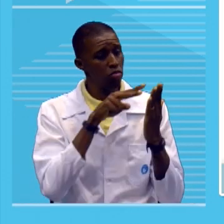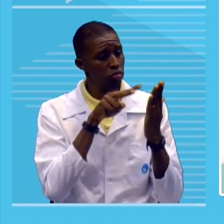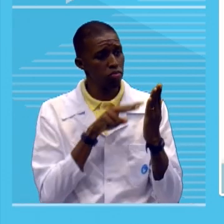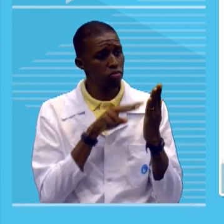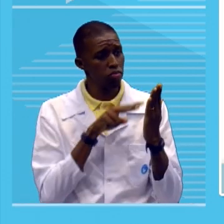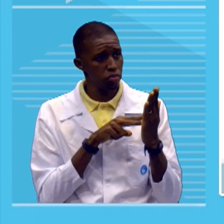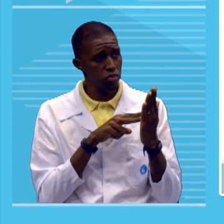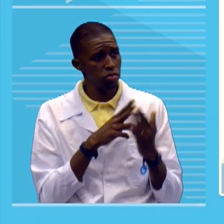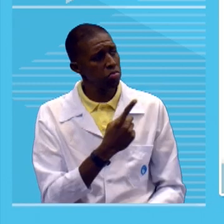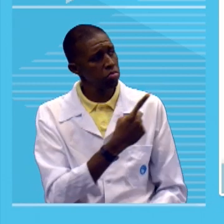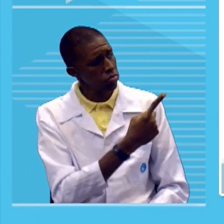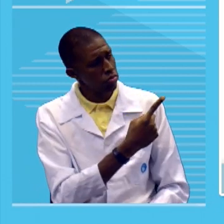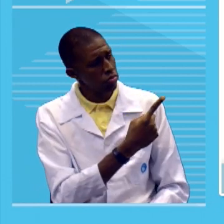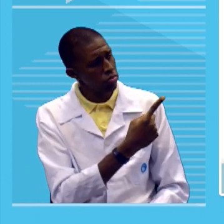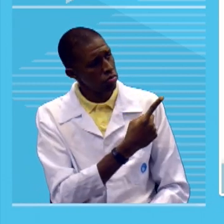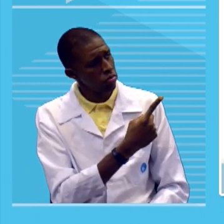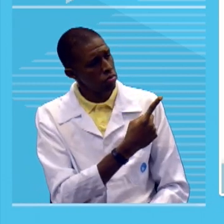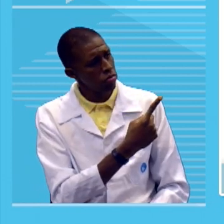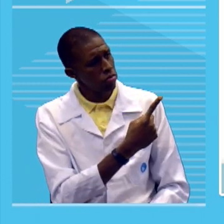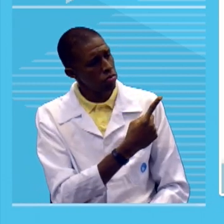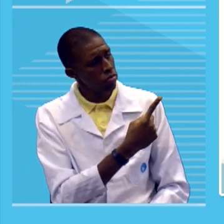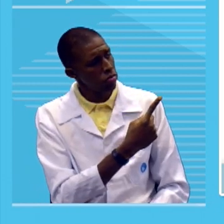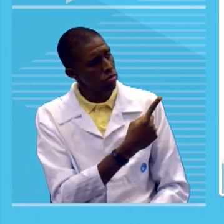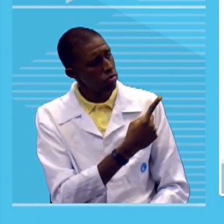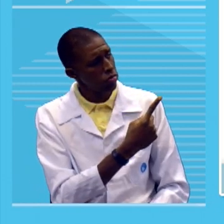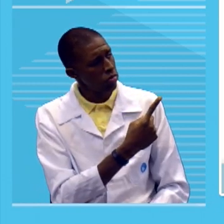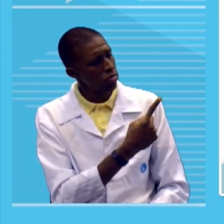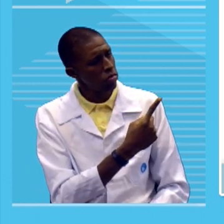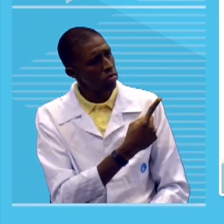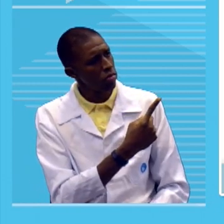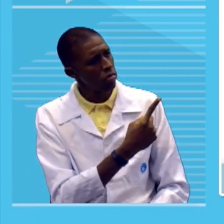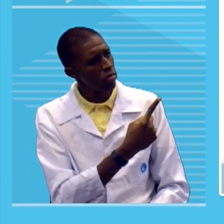Eu, gentilmente, aceno para ela.